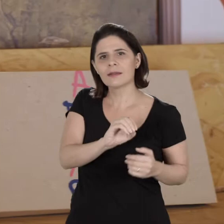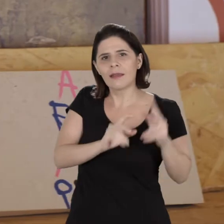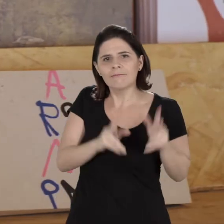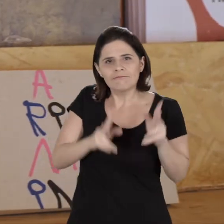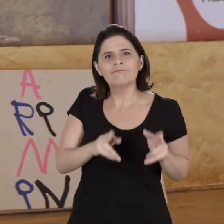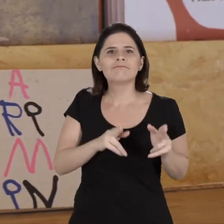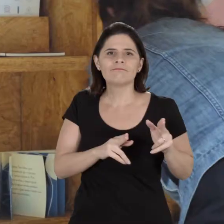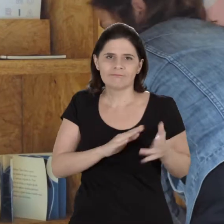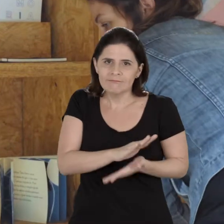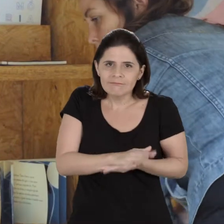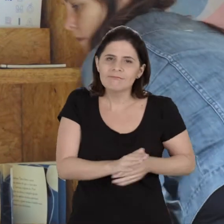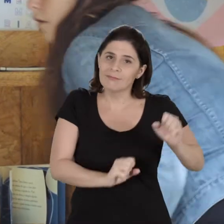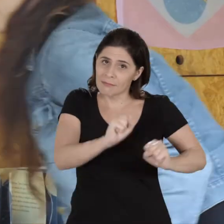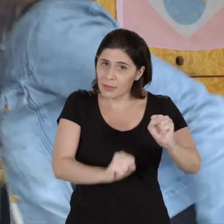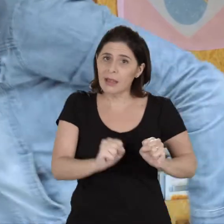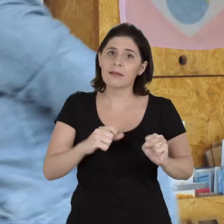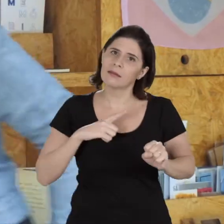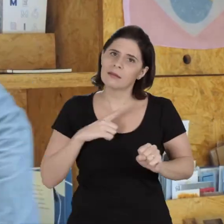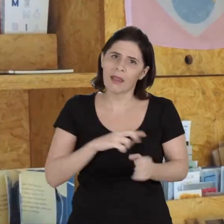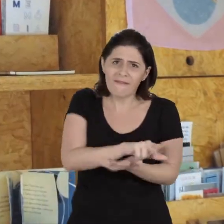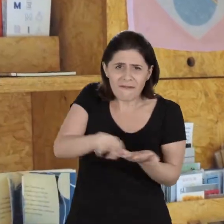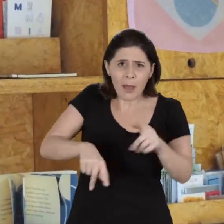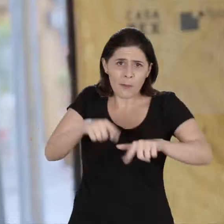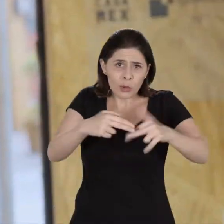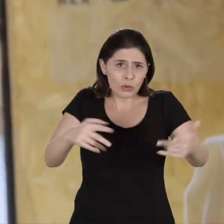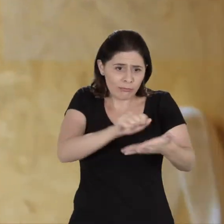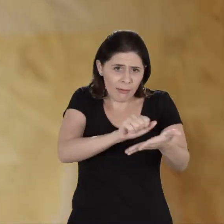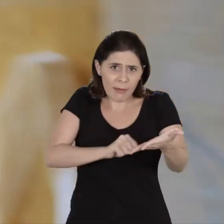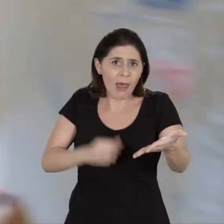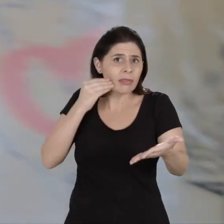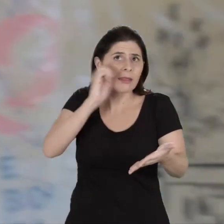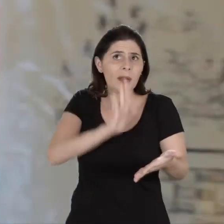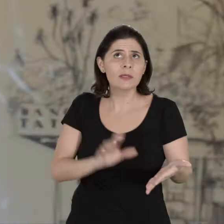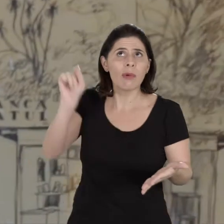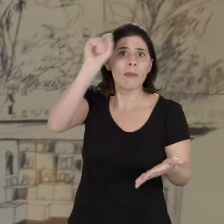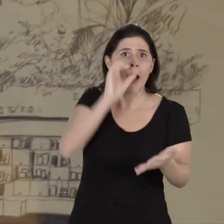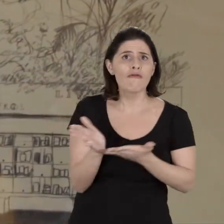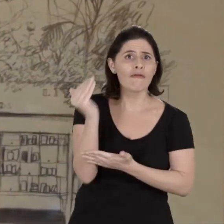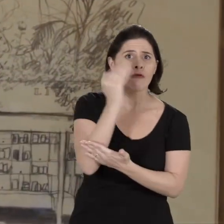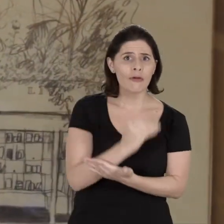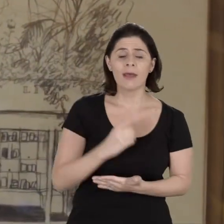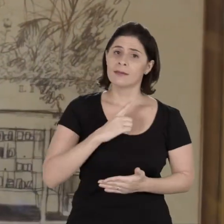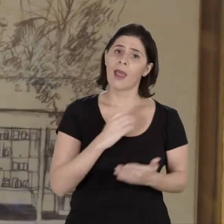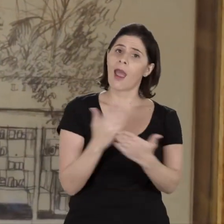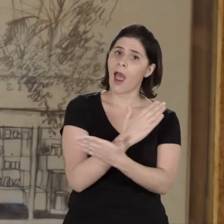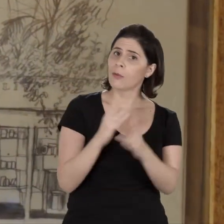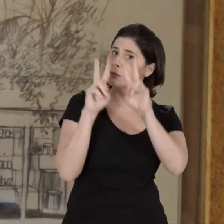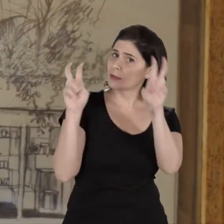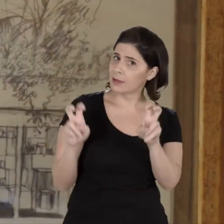800 produtos cadastrados. A gente tenta pegar de vários cantos do Brasil. Então tem gente que aborda temas que você não encontra